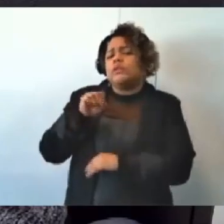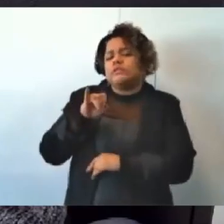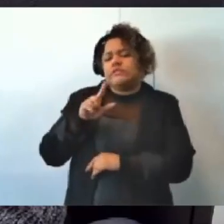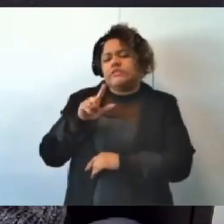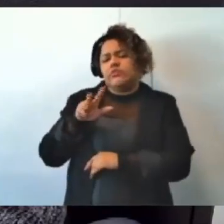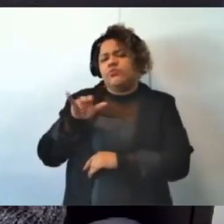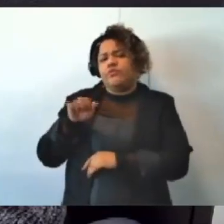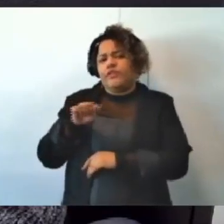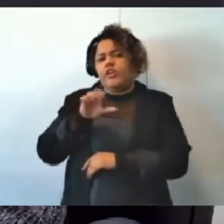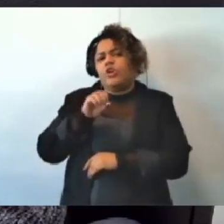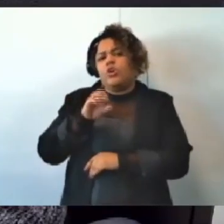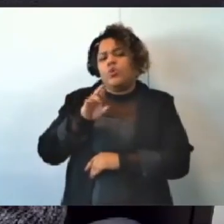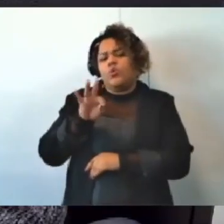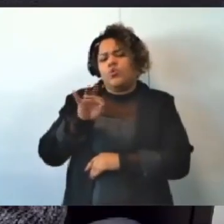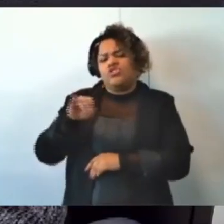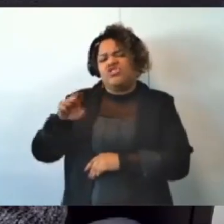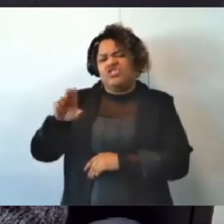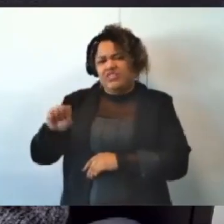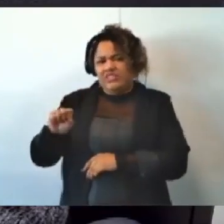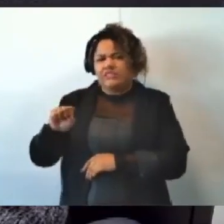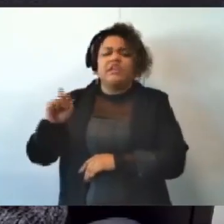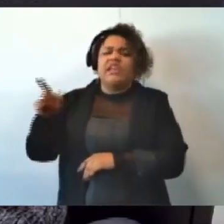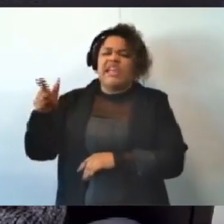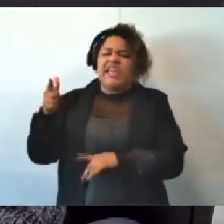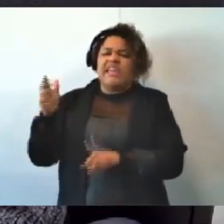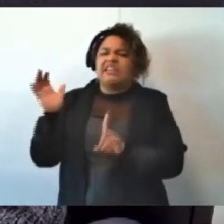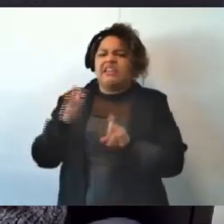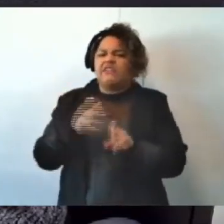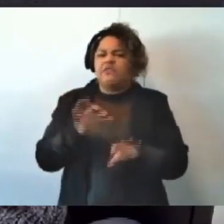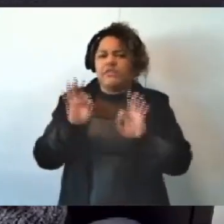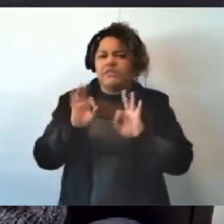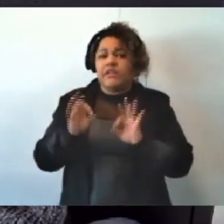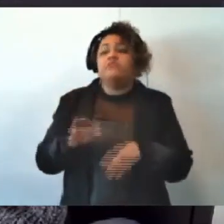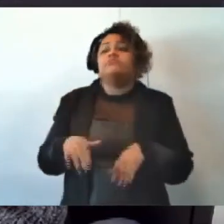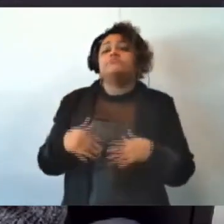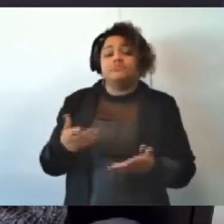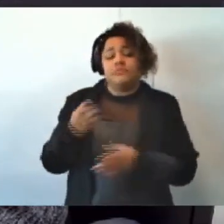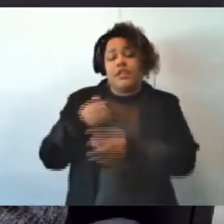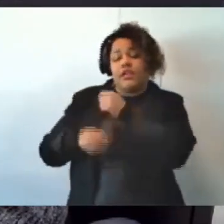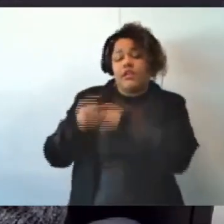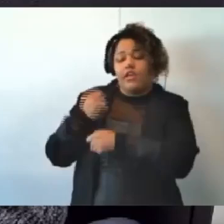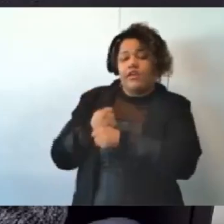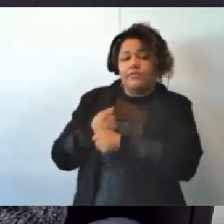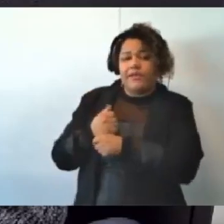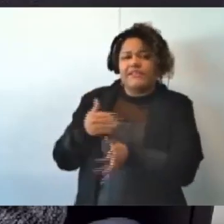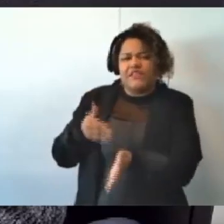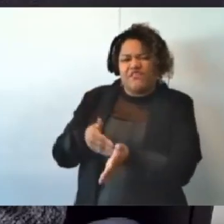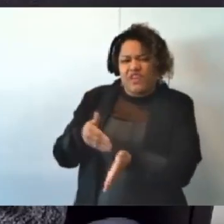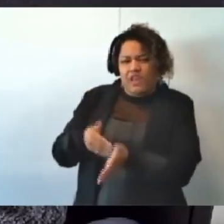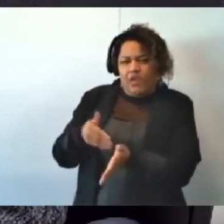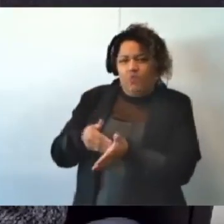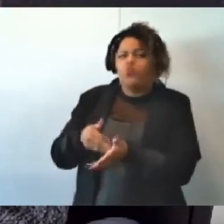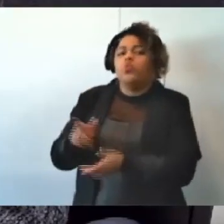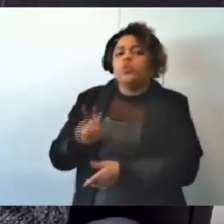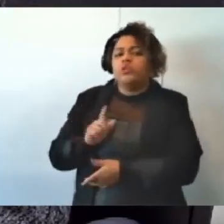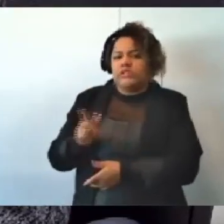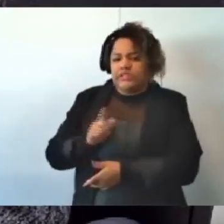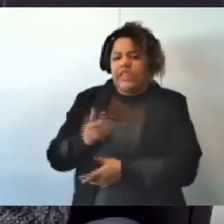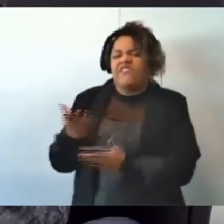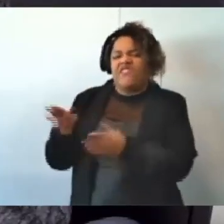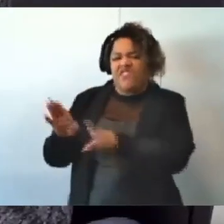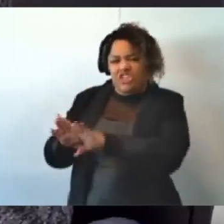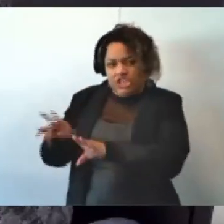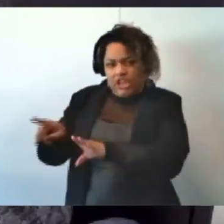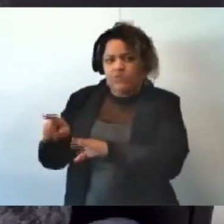essa modificação no trânsito no bairro, em que foi fechada a conversão para a rua Raul Mendes. Nós temos a